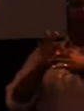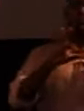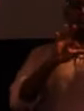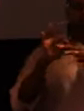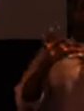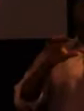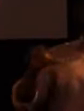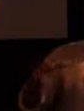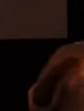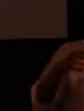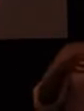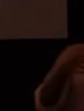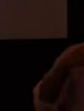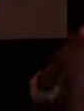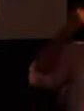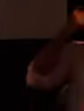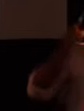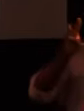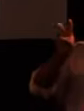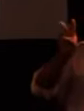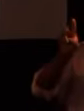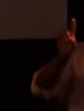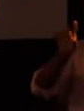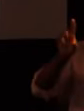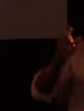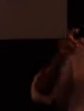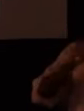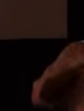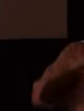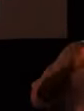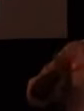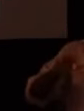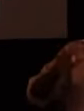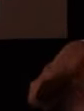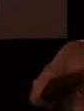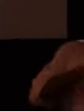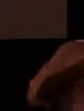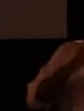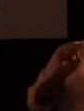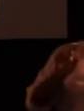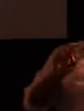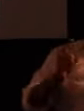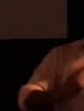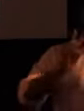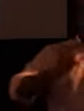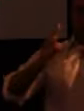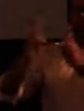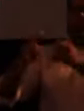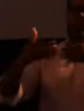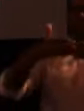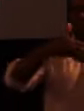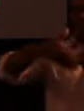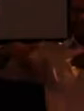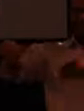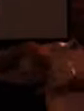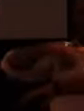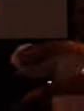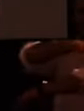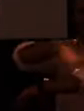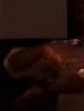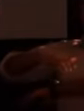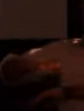a gente não pode olhar isoladamente, quando a gente fala do medo em consolidar um paredão de prédios na orla de Salvador, é